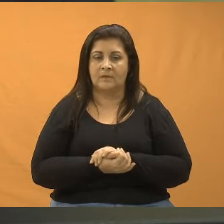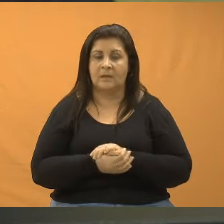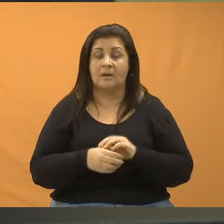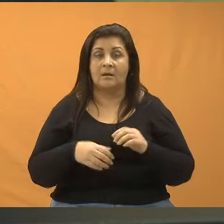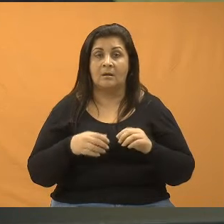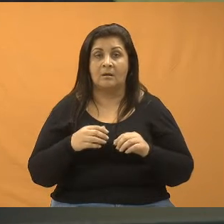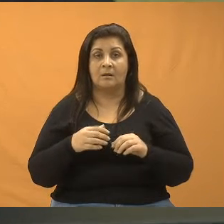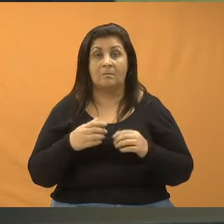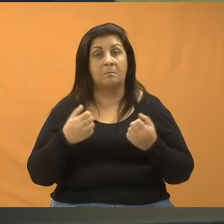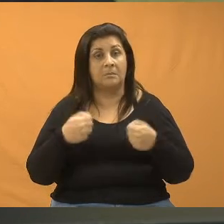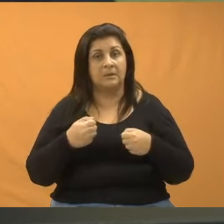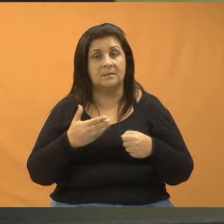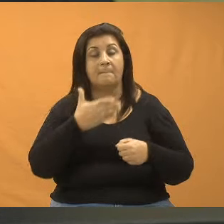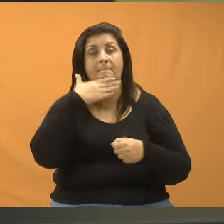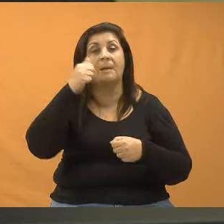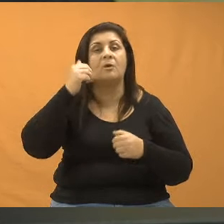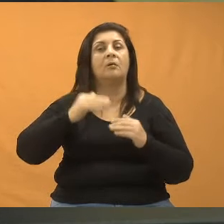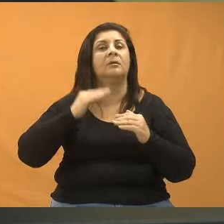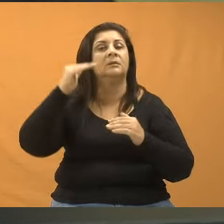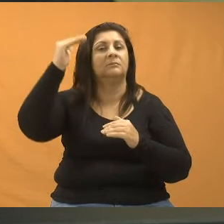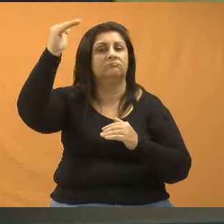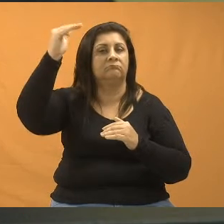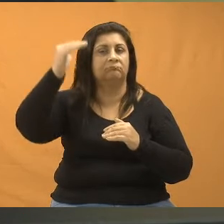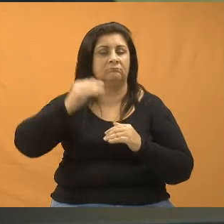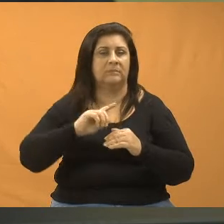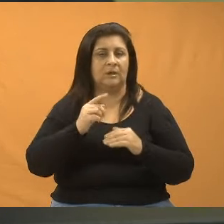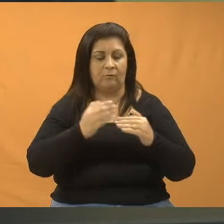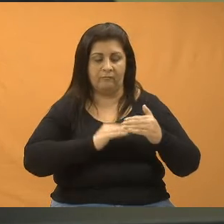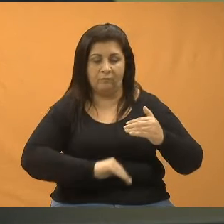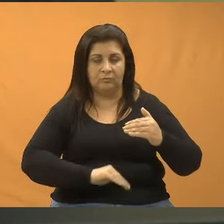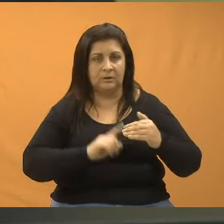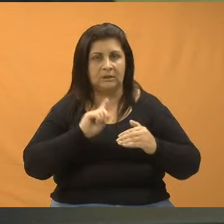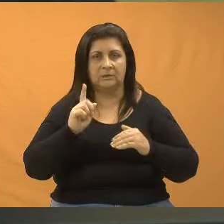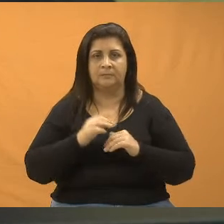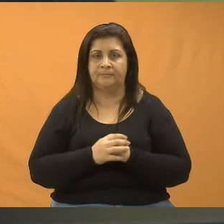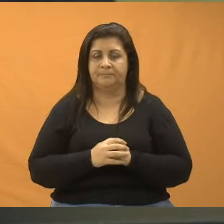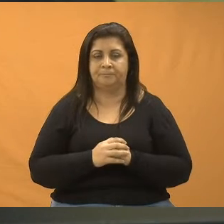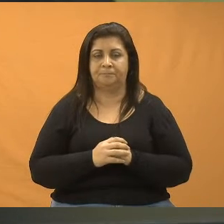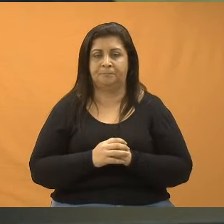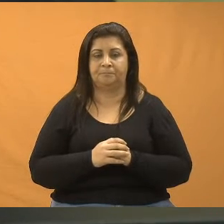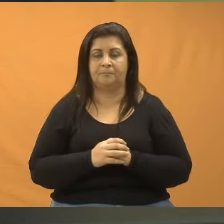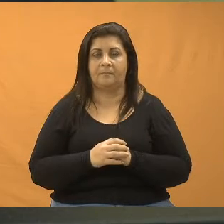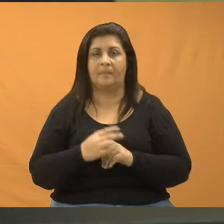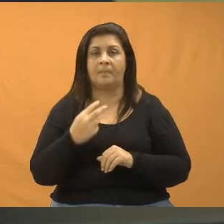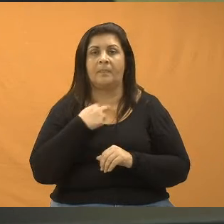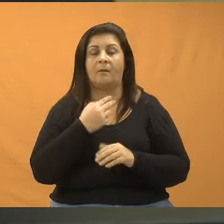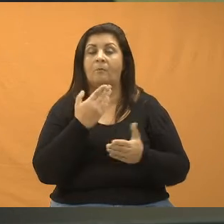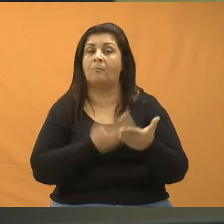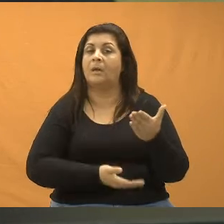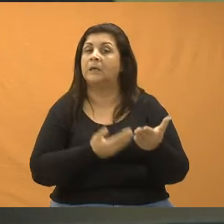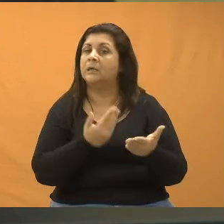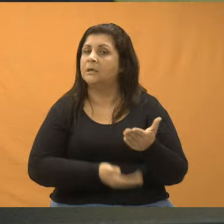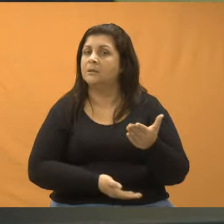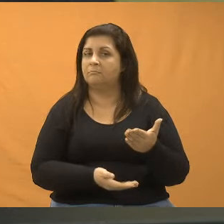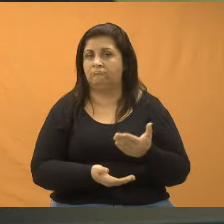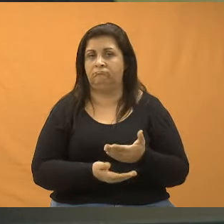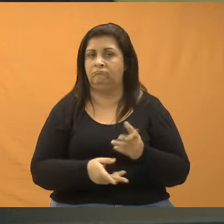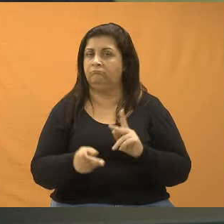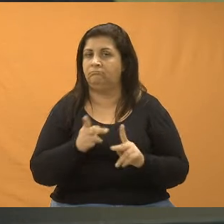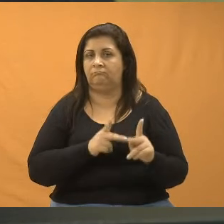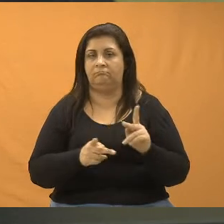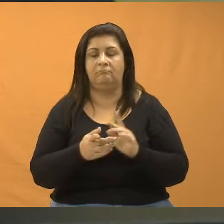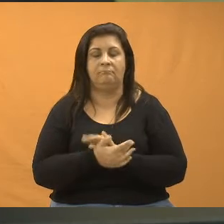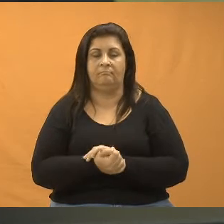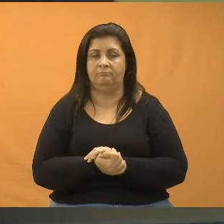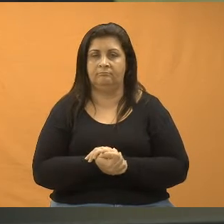que melhore. Então, a prefeitura precisa ter essa segurança de que não haverá perdas nos atendimentos, né?